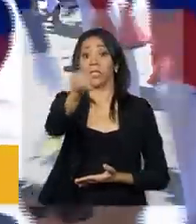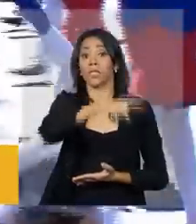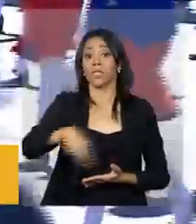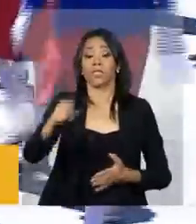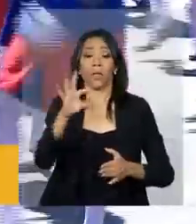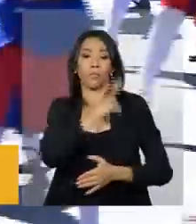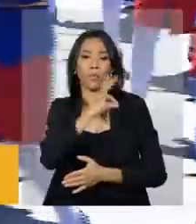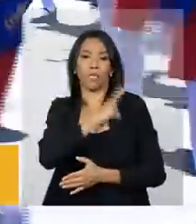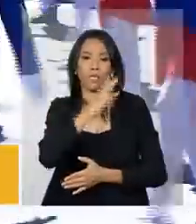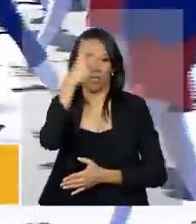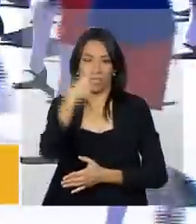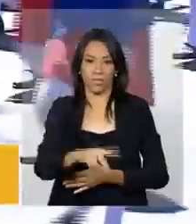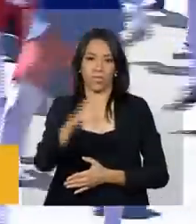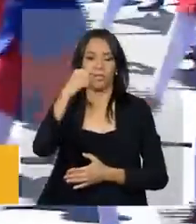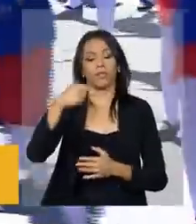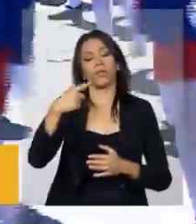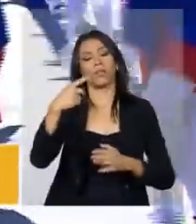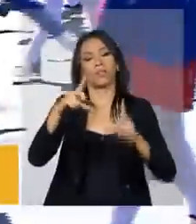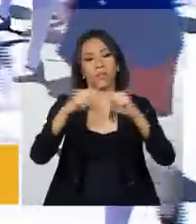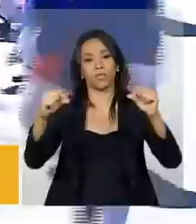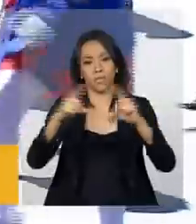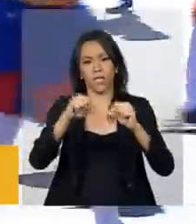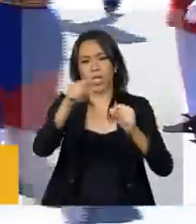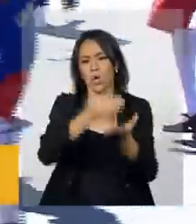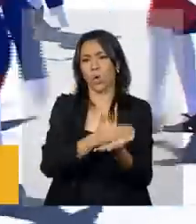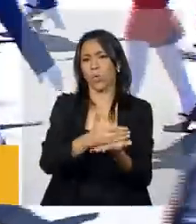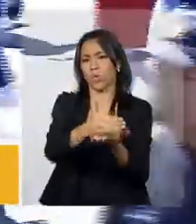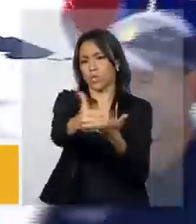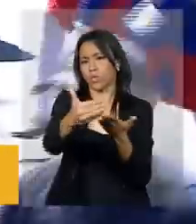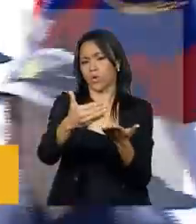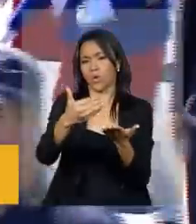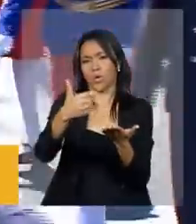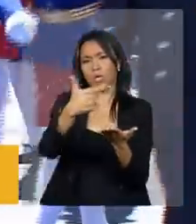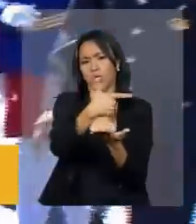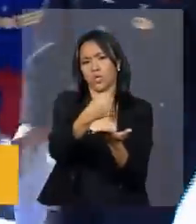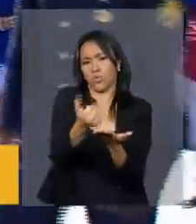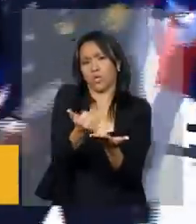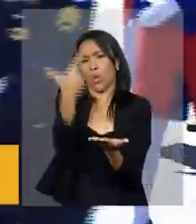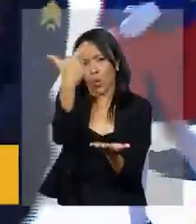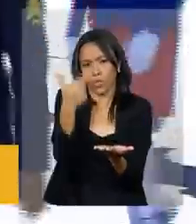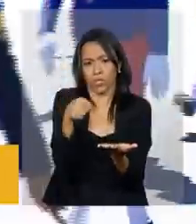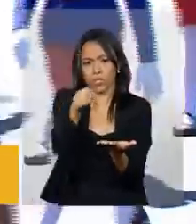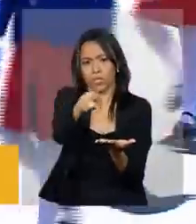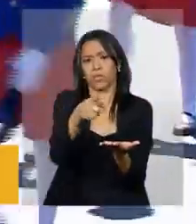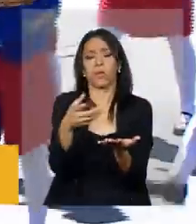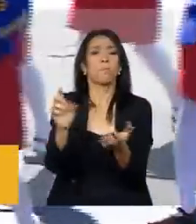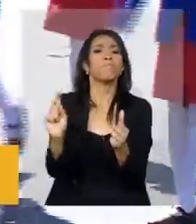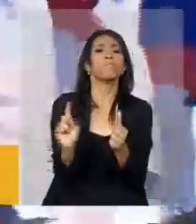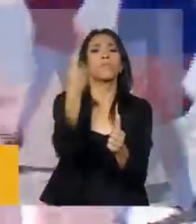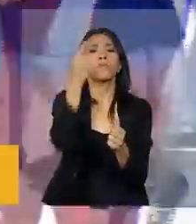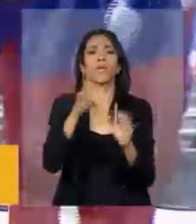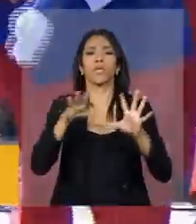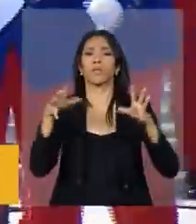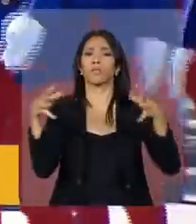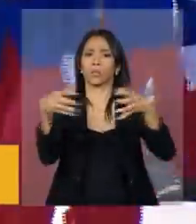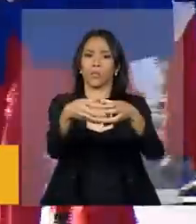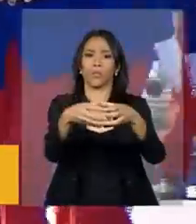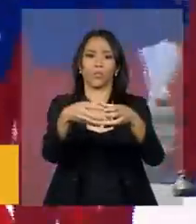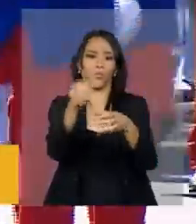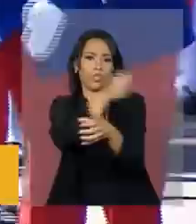em 2009, iniciou suas atividades em 2012, com o ingresso da primeira turma de